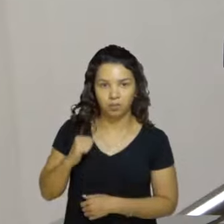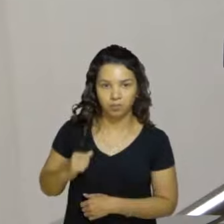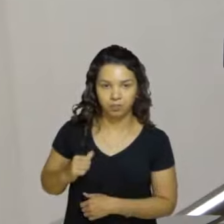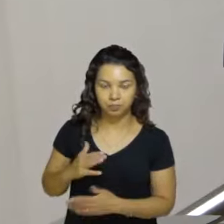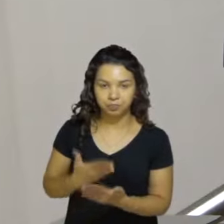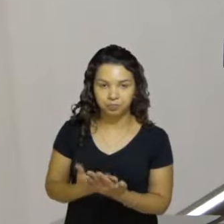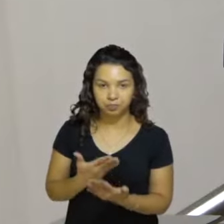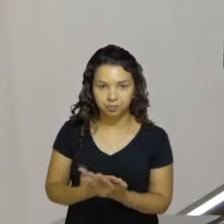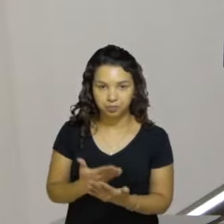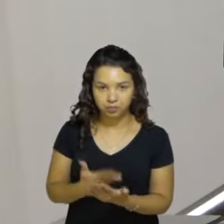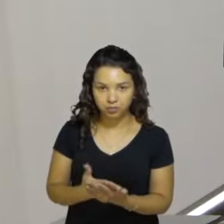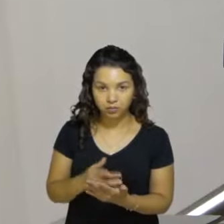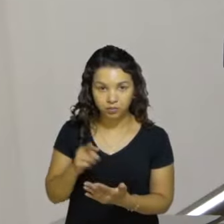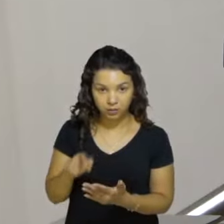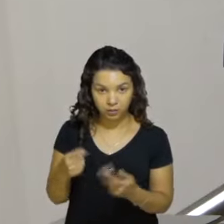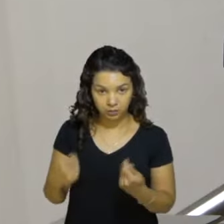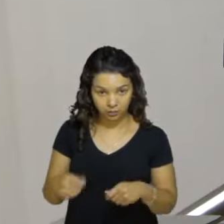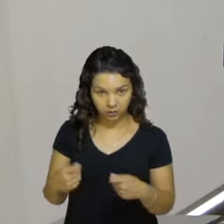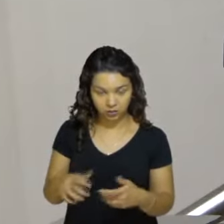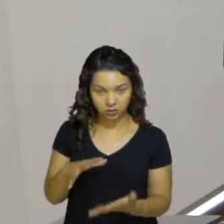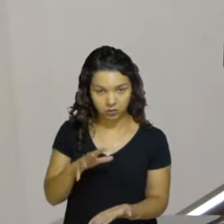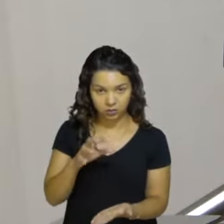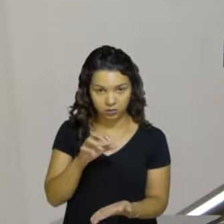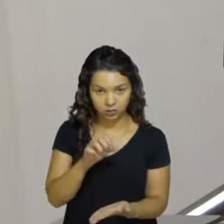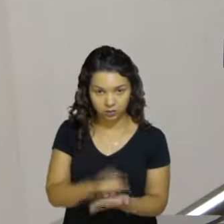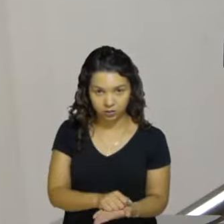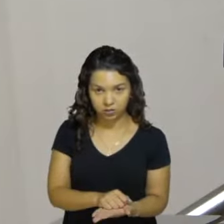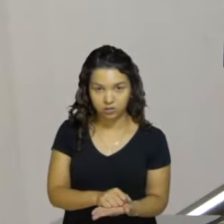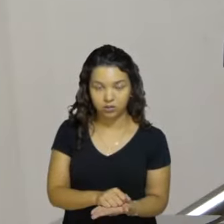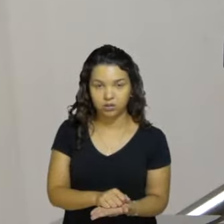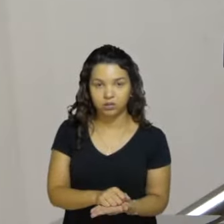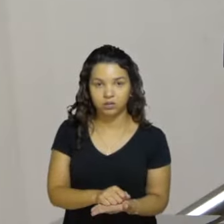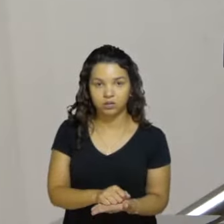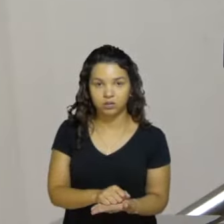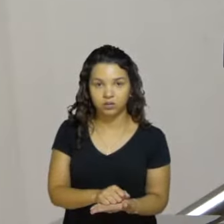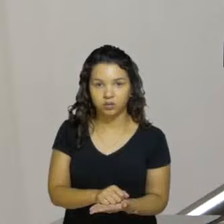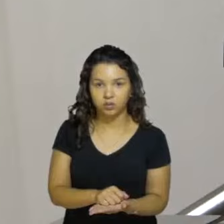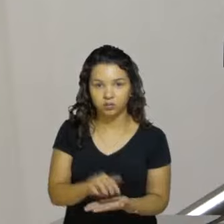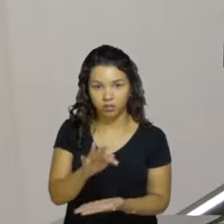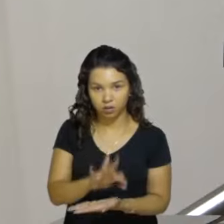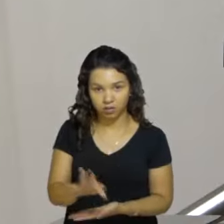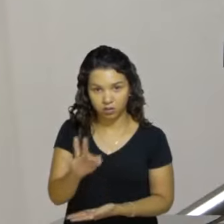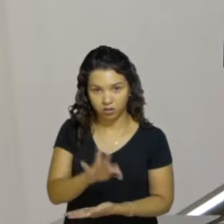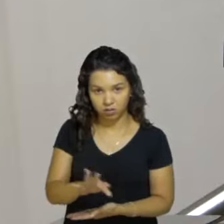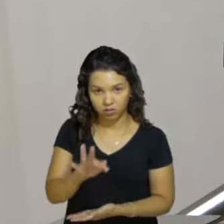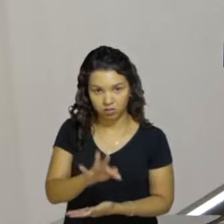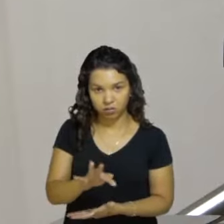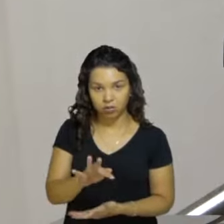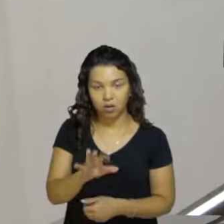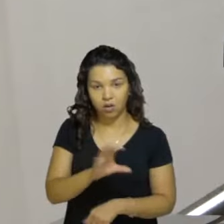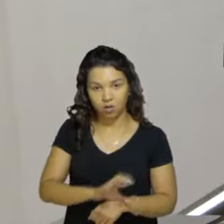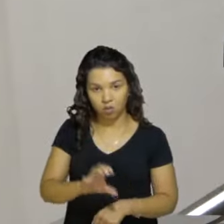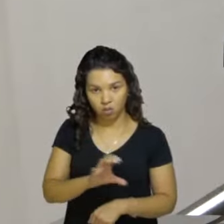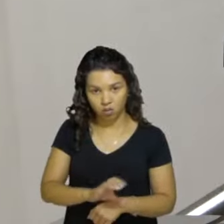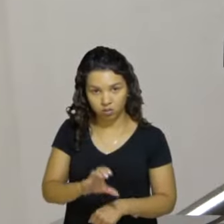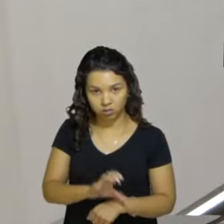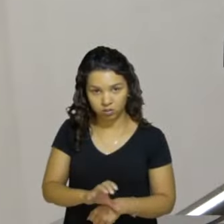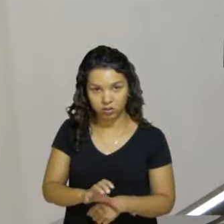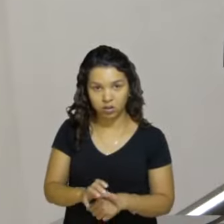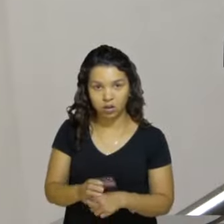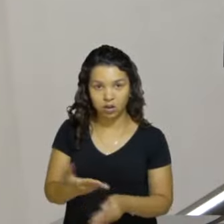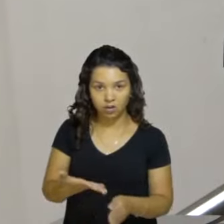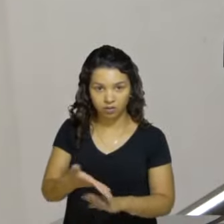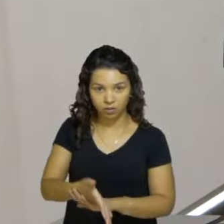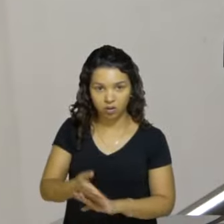você precisa estar inscrito, já ter a matrícula na faculdade. E aí está cursando, aí entra nesse programa e você